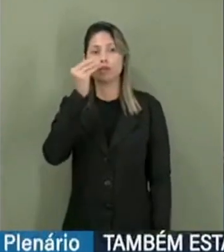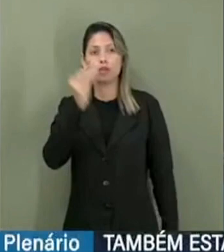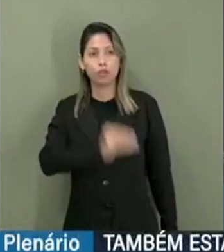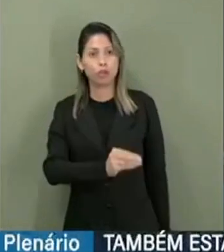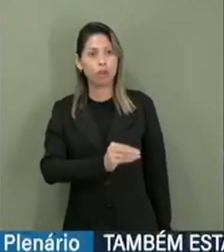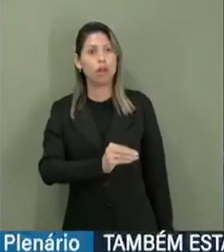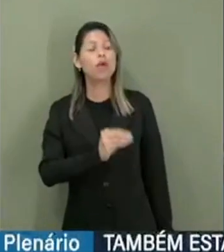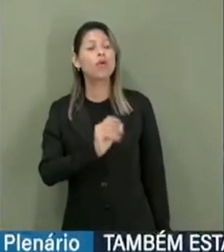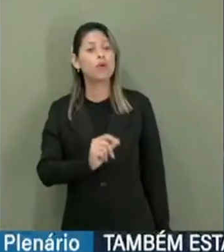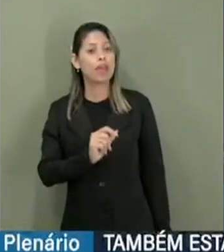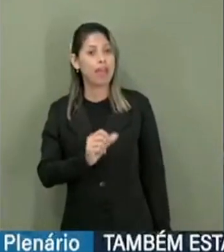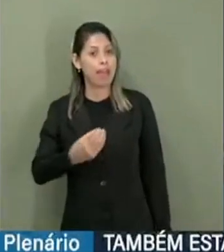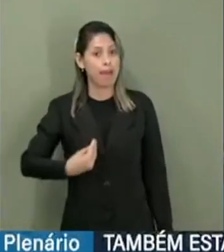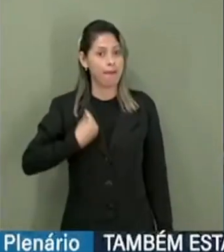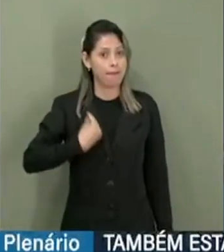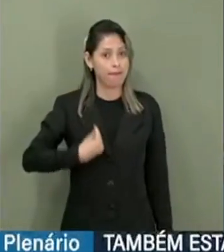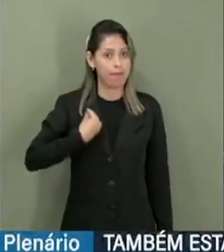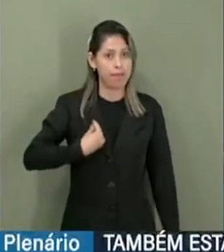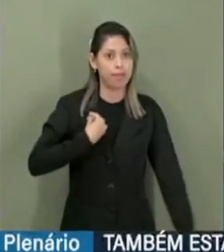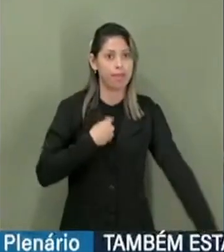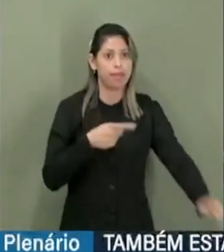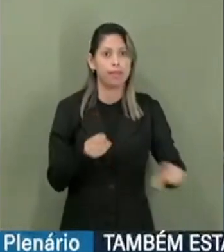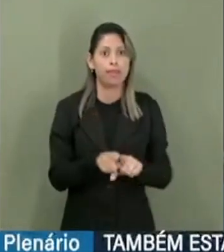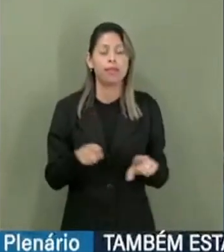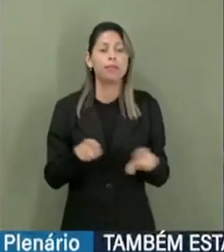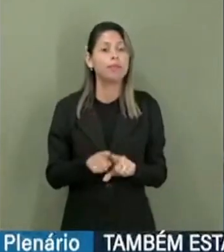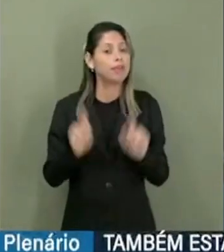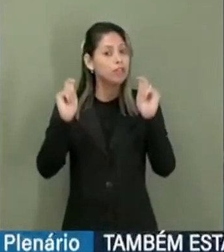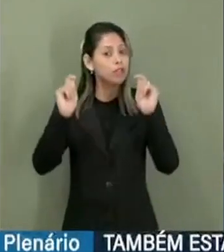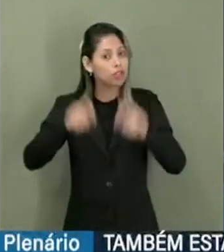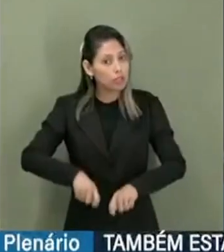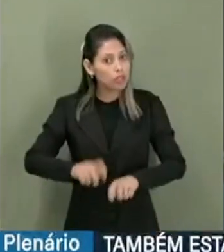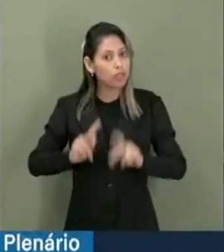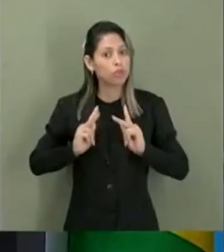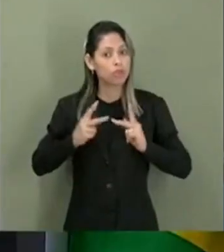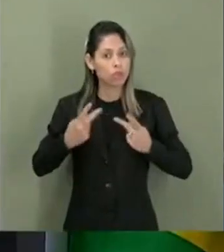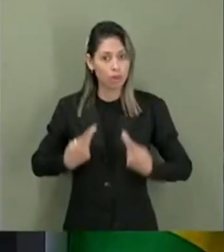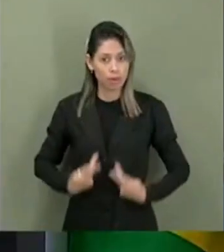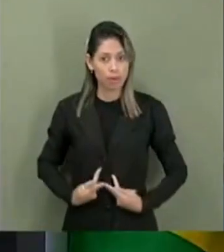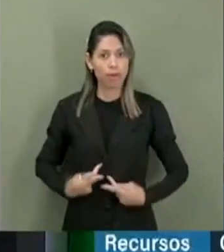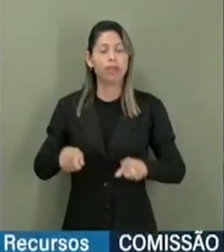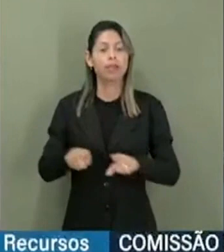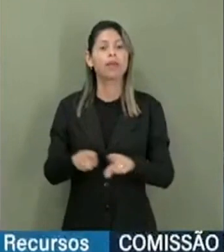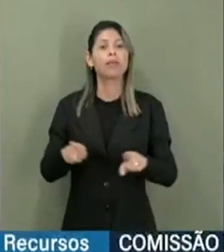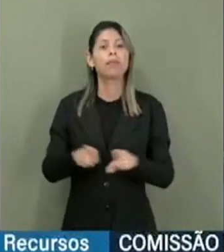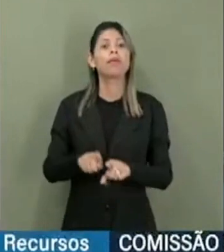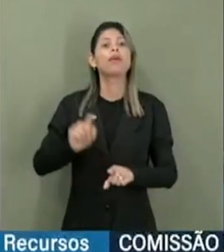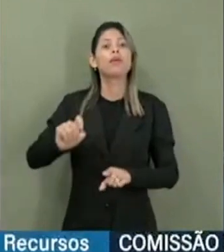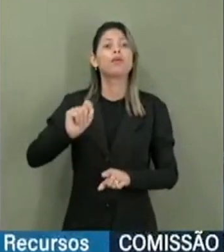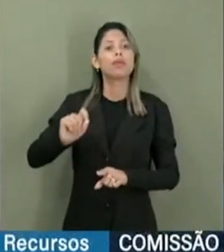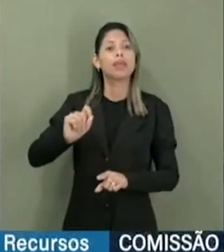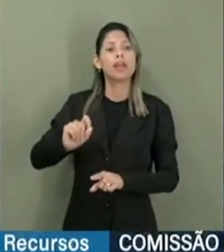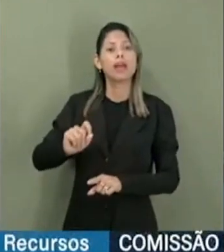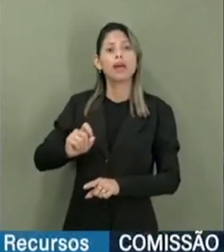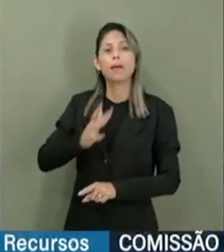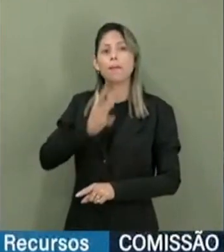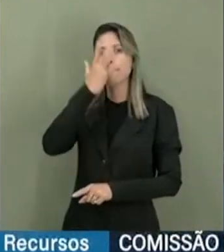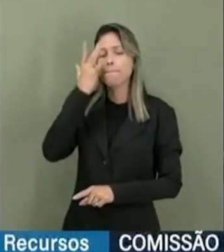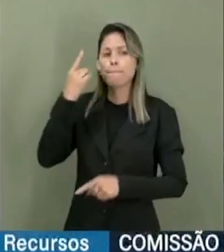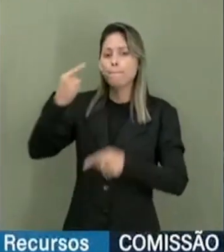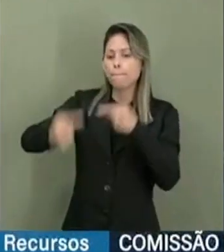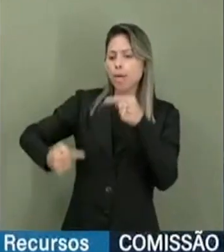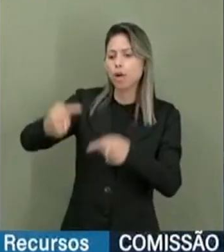vida pela dignidade humana no negacionismo na necropolítica